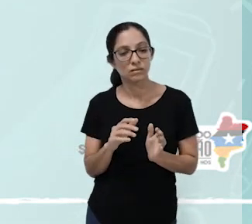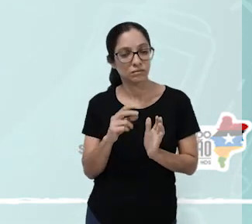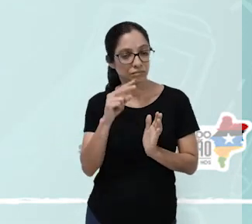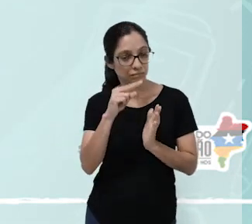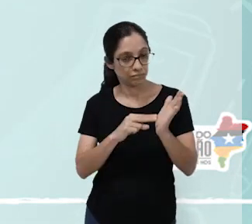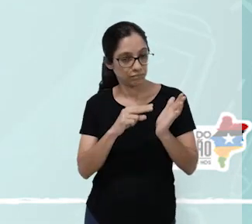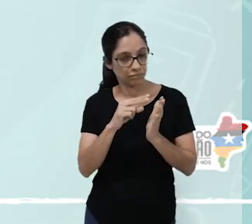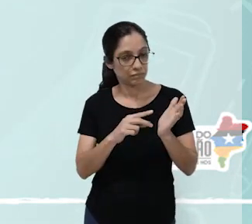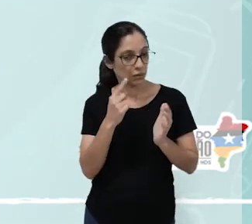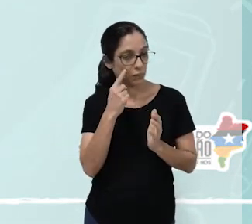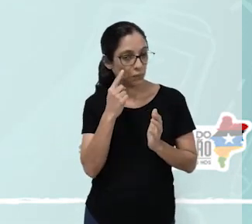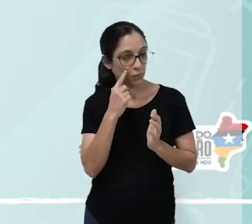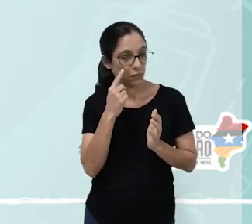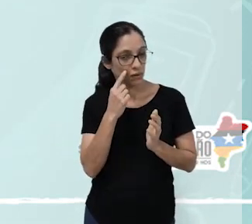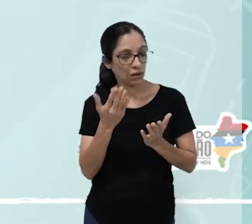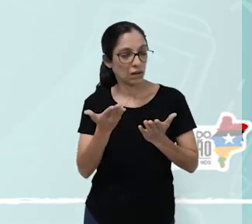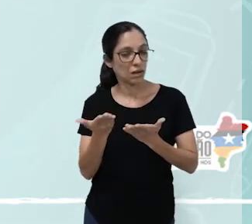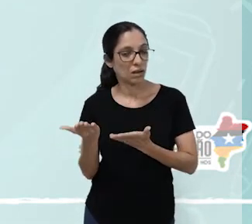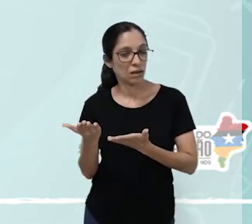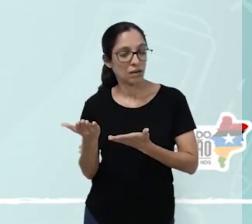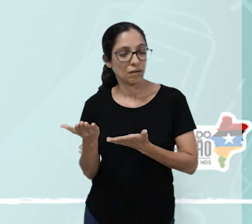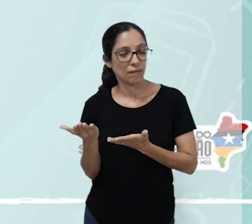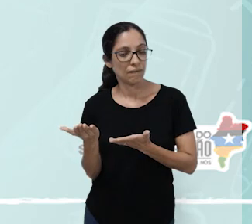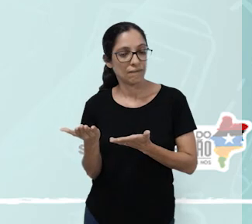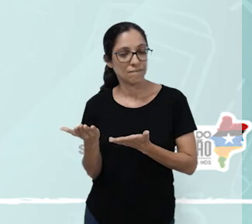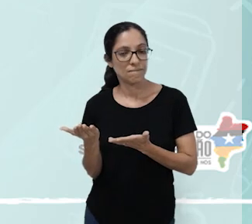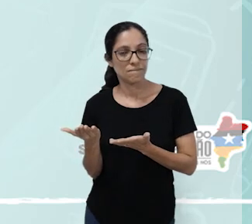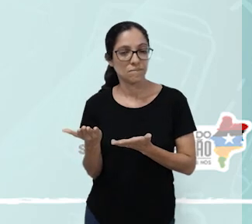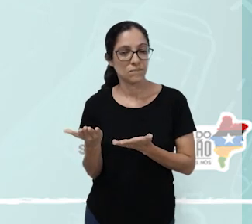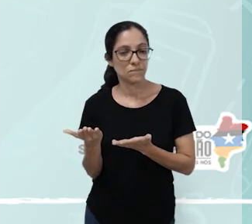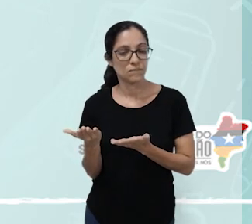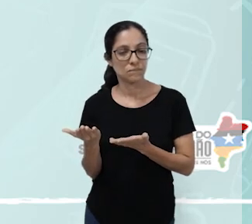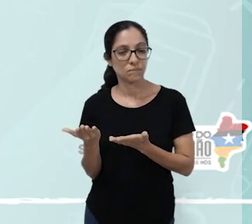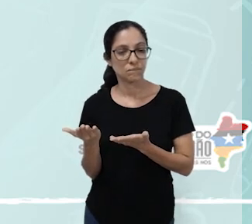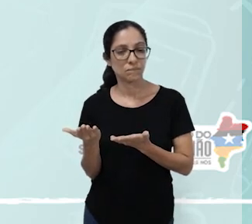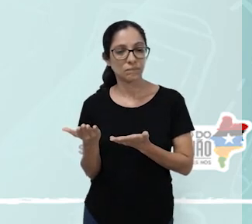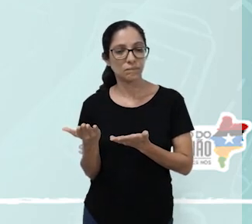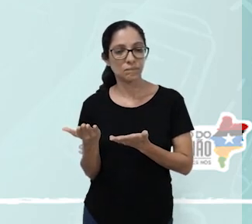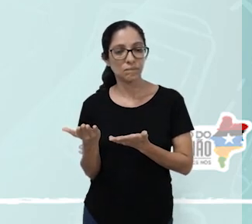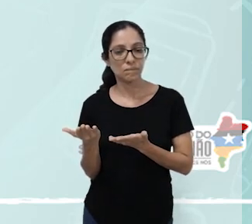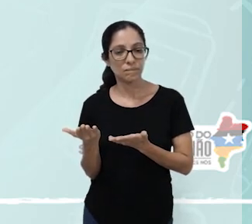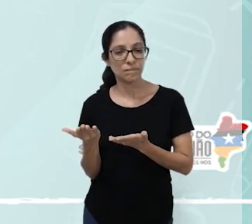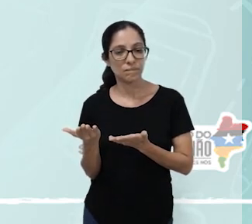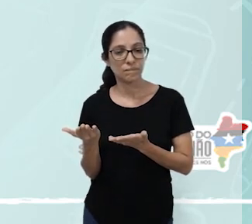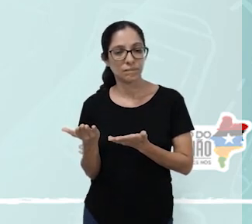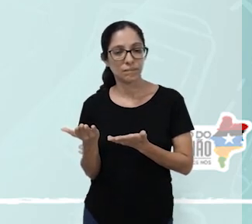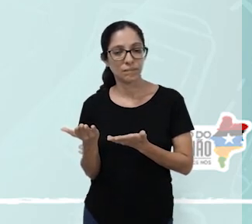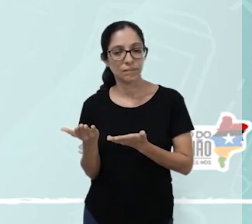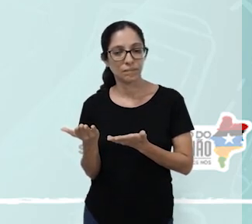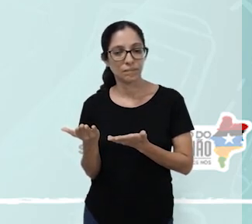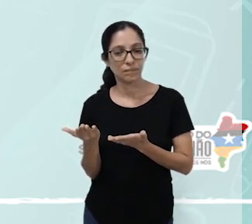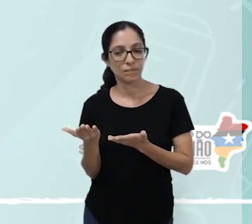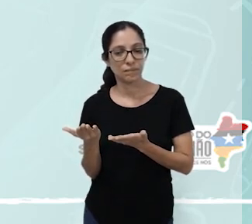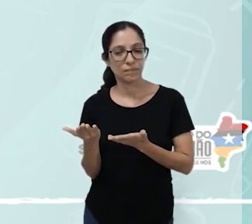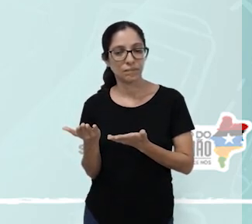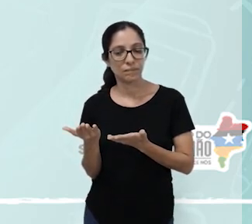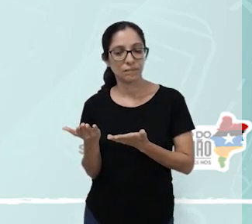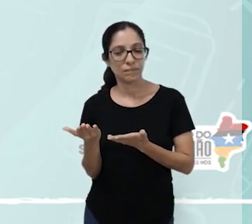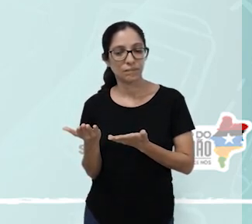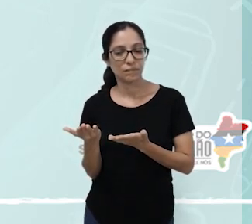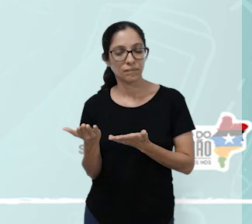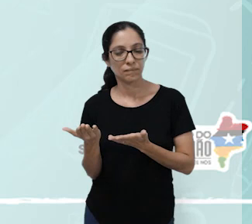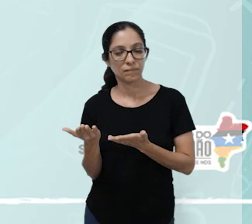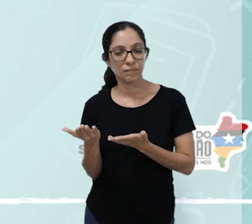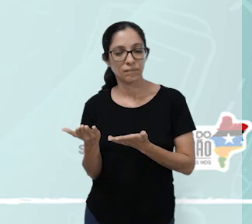atleta, raquete ou roupa, inclusive encostar na rede, nunca pode encostar na rede. Se a peteca acertar o jogador, sua roupa. Se a peteca